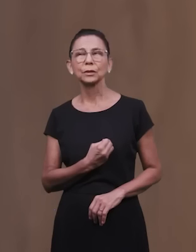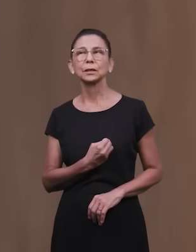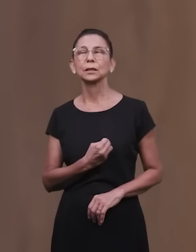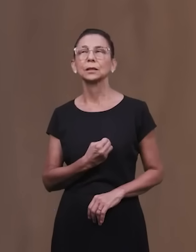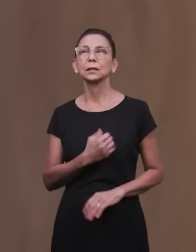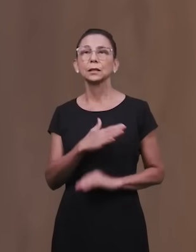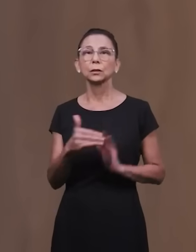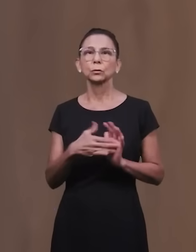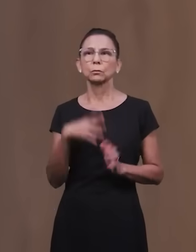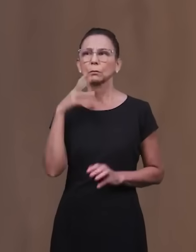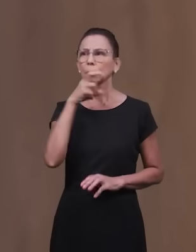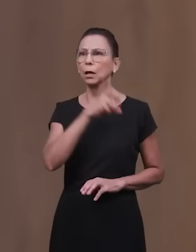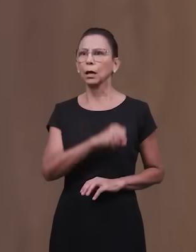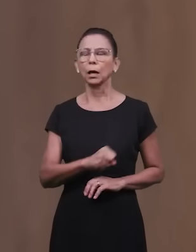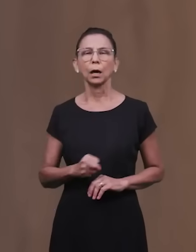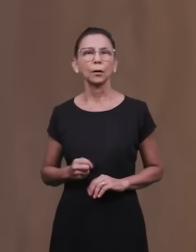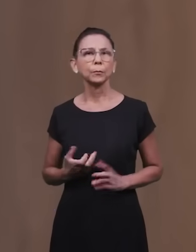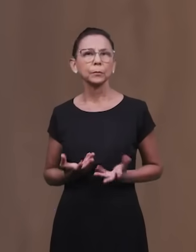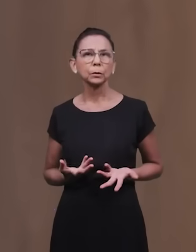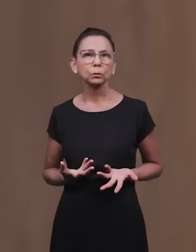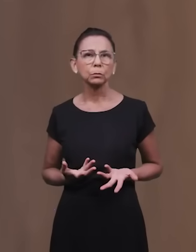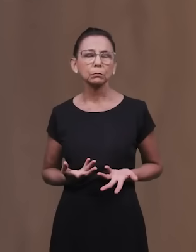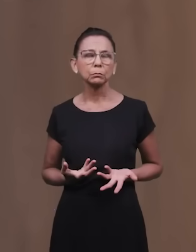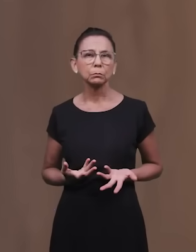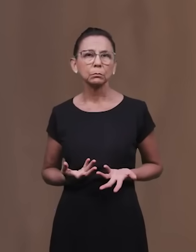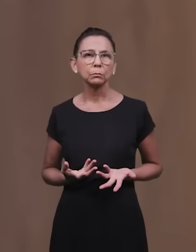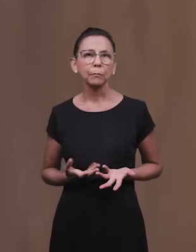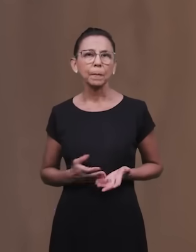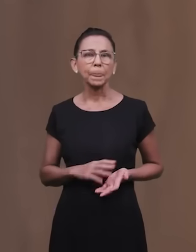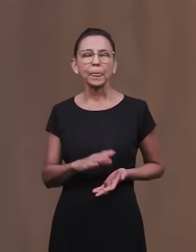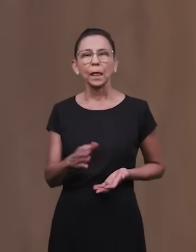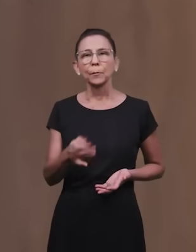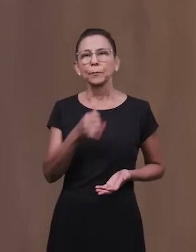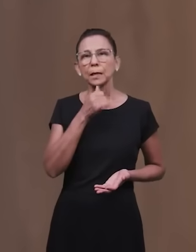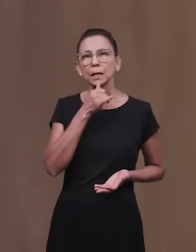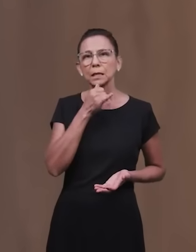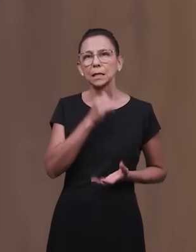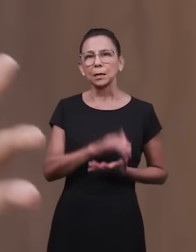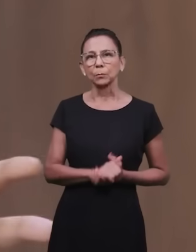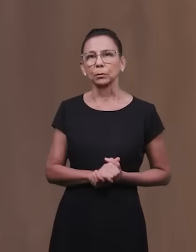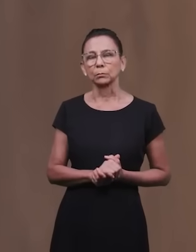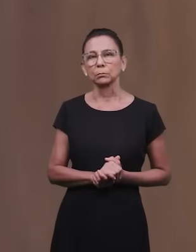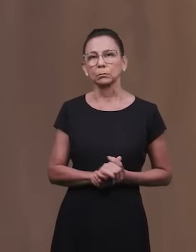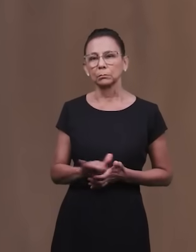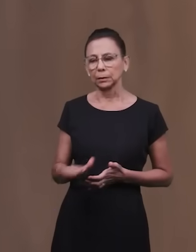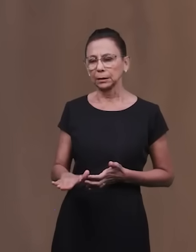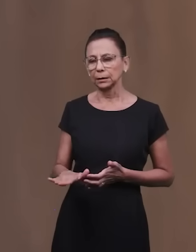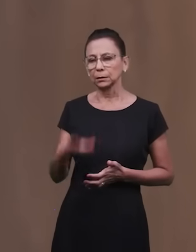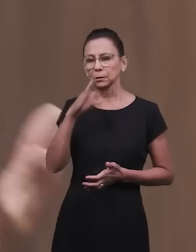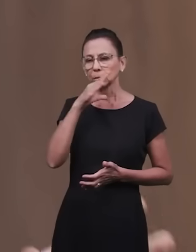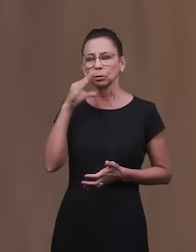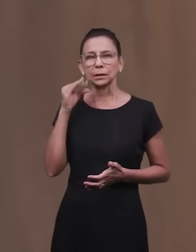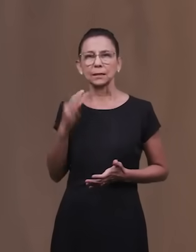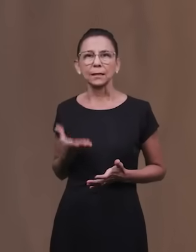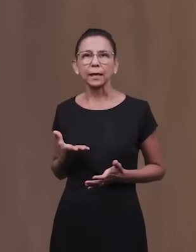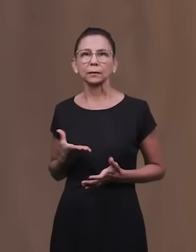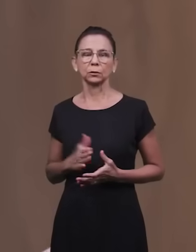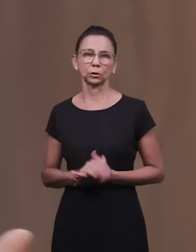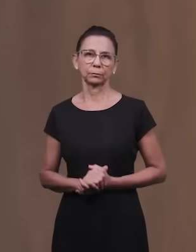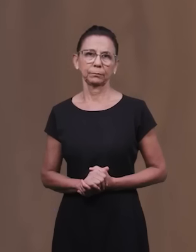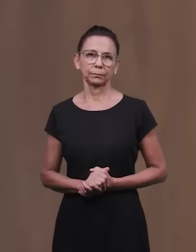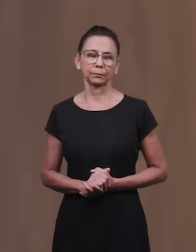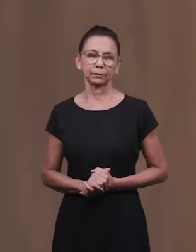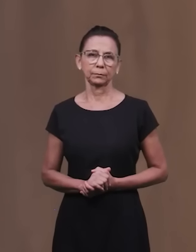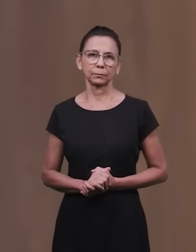É muito instantâneo, é muito rápido, é imediatista, os recursos chegam na mão de uma criança ou de um adolescente. Como assim é um